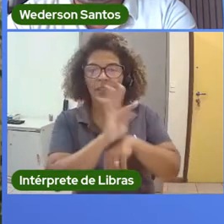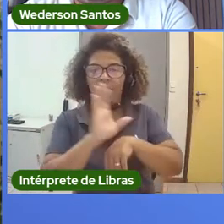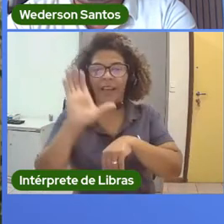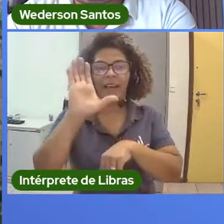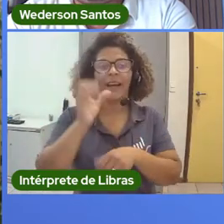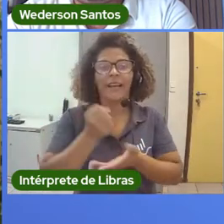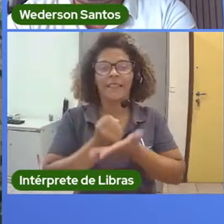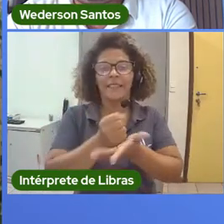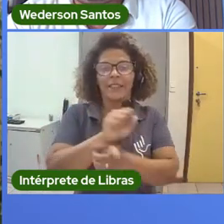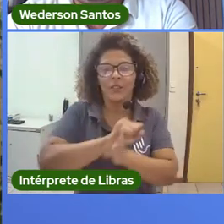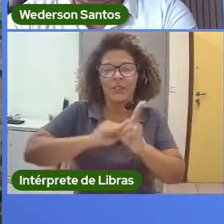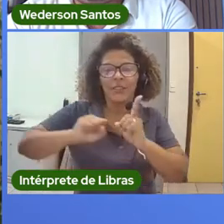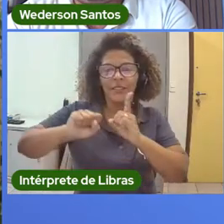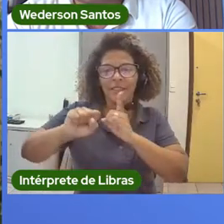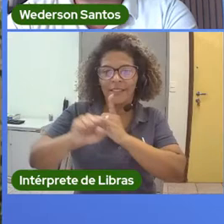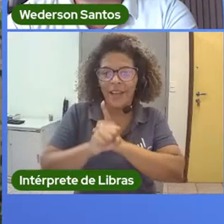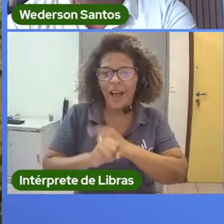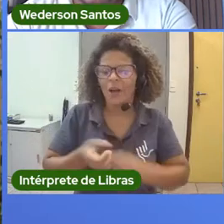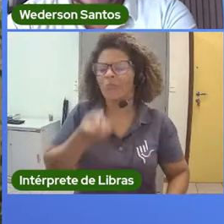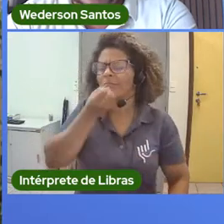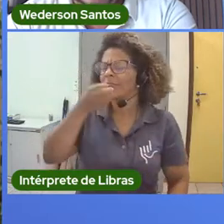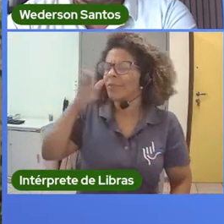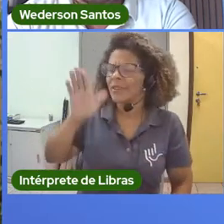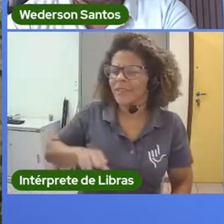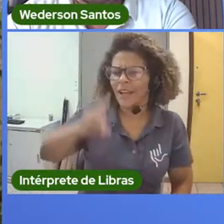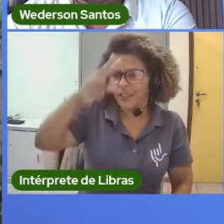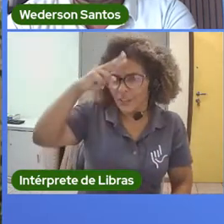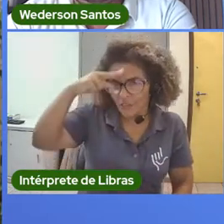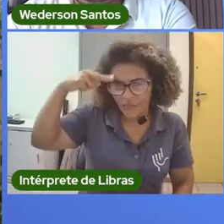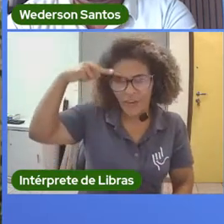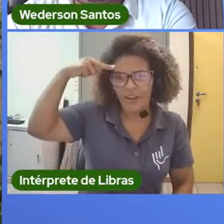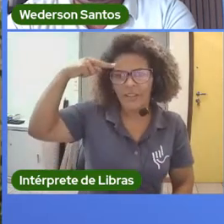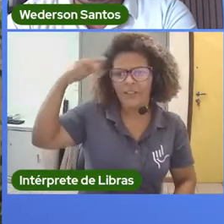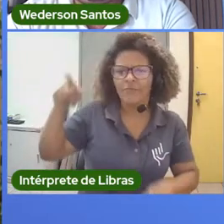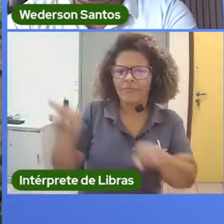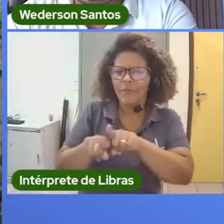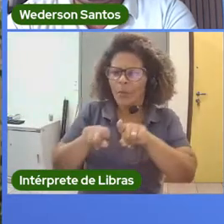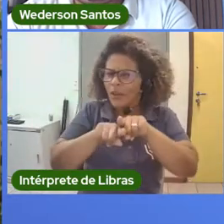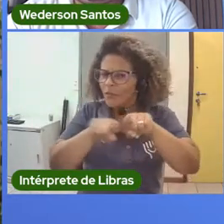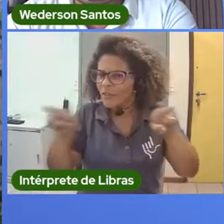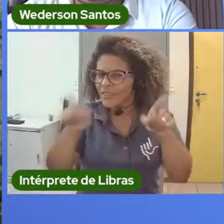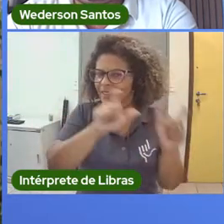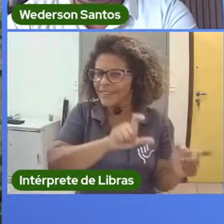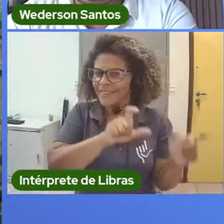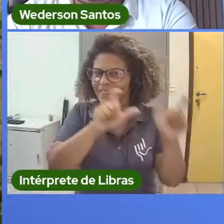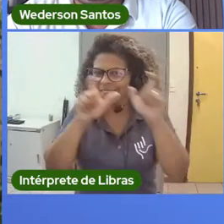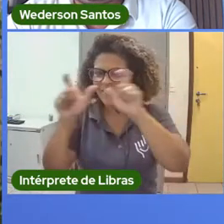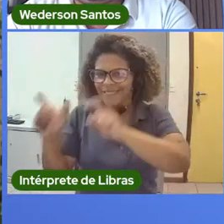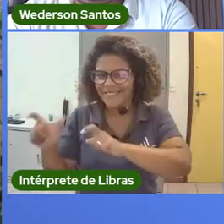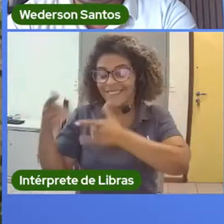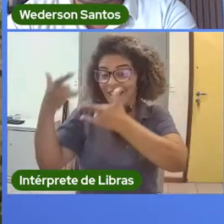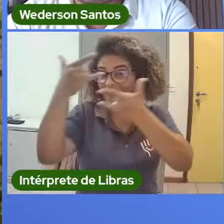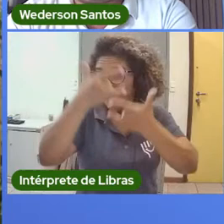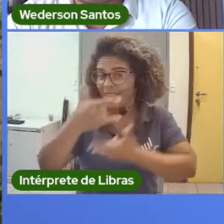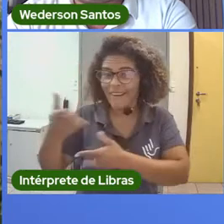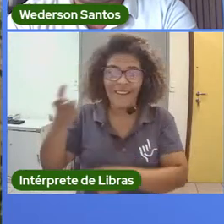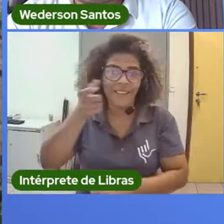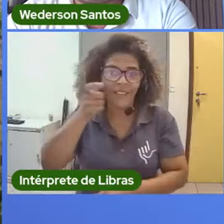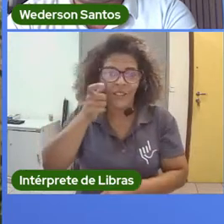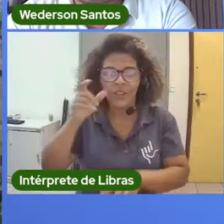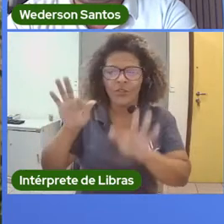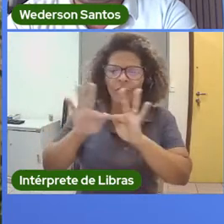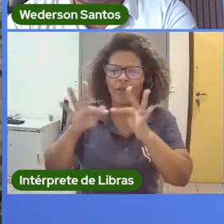Boa tarde, Wanderson. Boa tarde a todo mundo que nos escuta e nos vê aí do outro lado da tela.